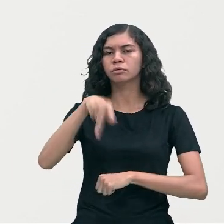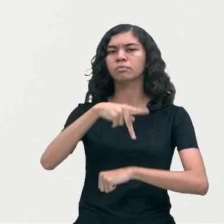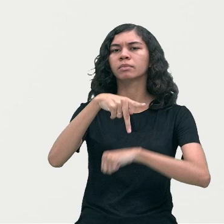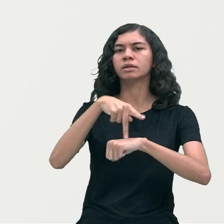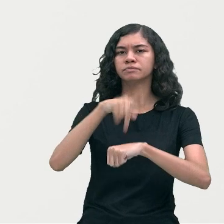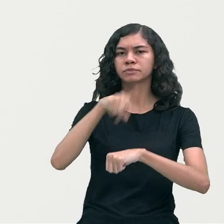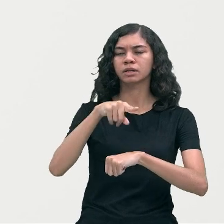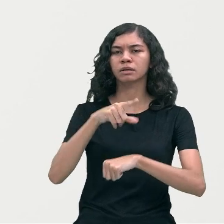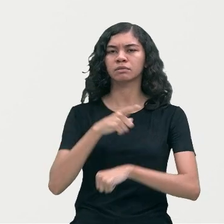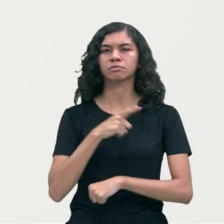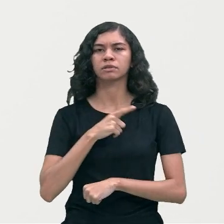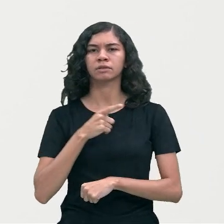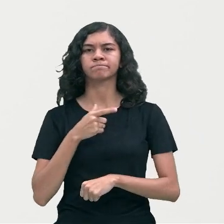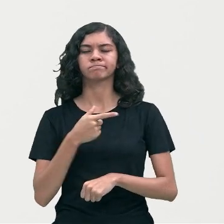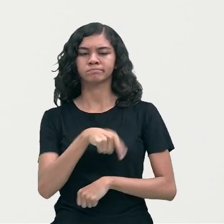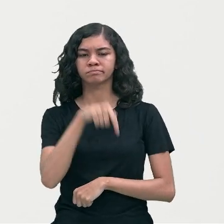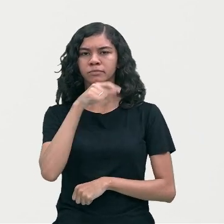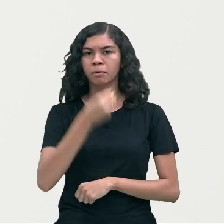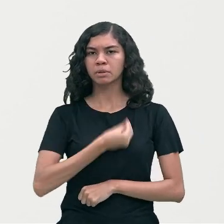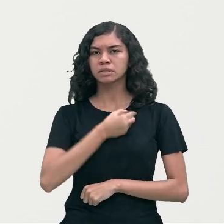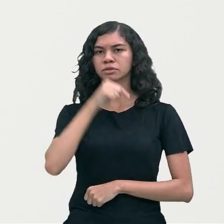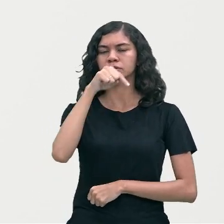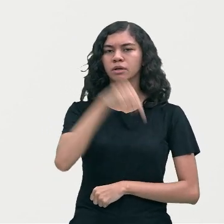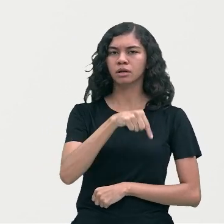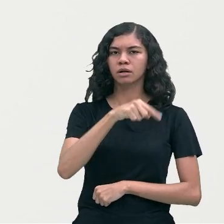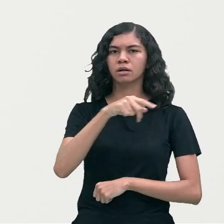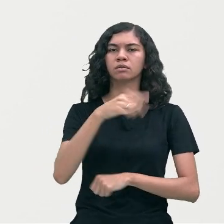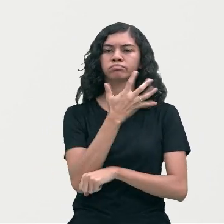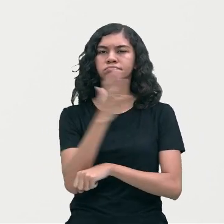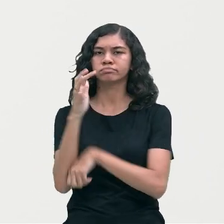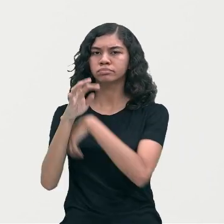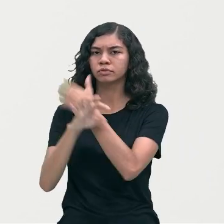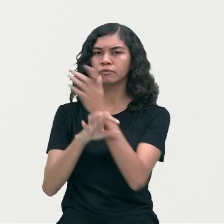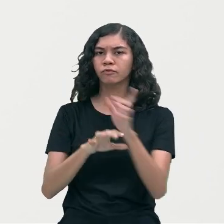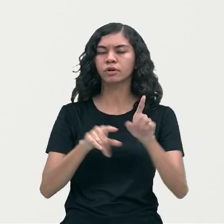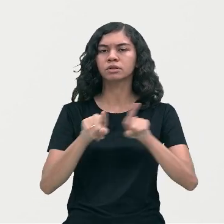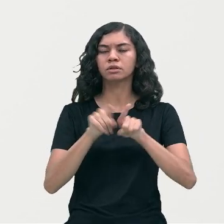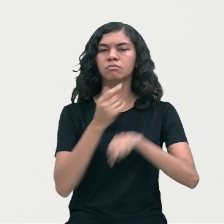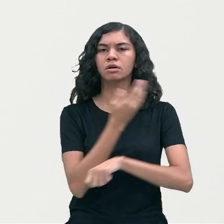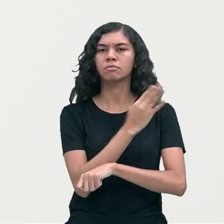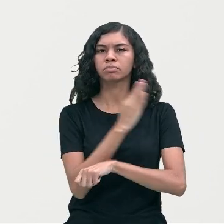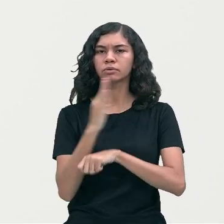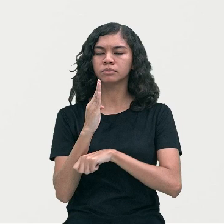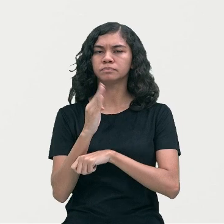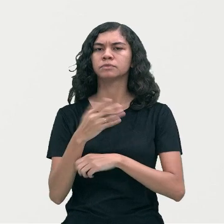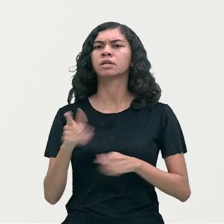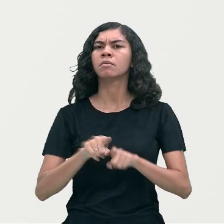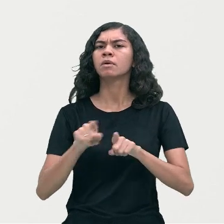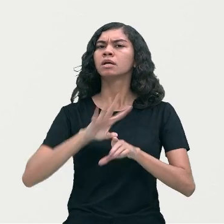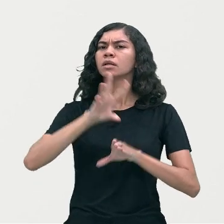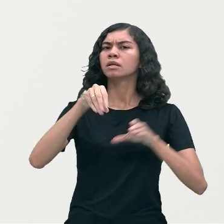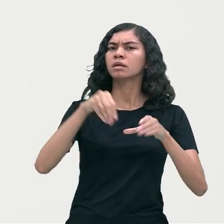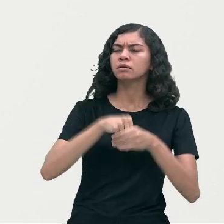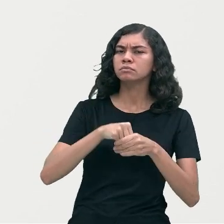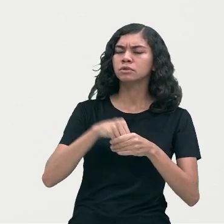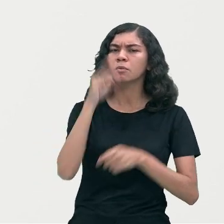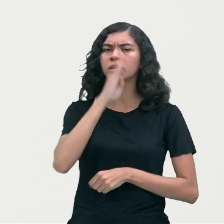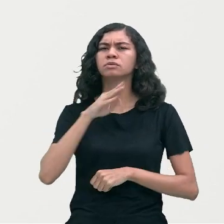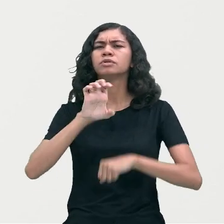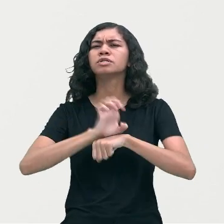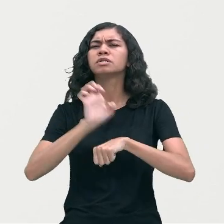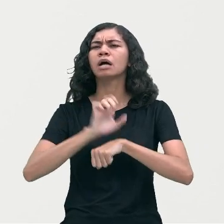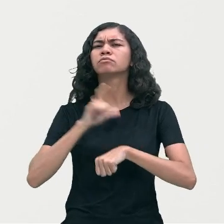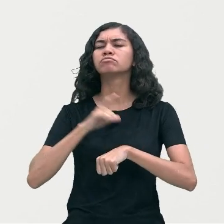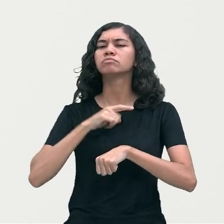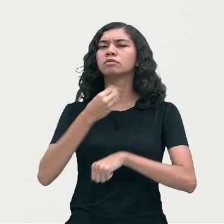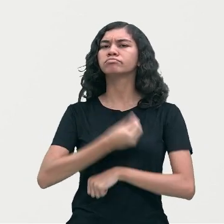onde a floresta, o bioma amazônico está presente. Assim como a gente vai ter dentro do Brasil. Quais são os estados onde está presente a